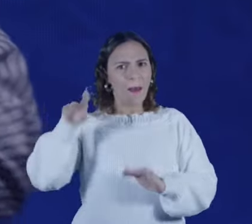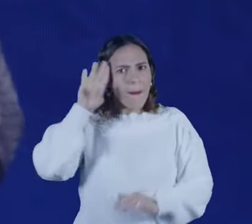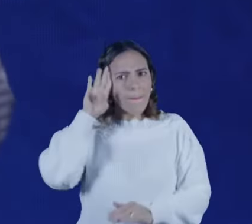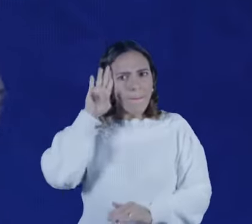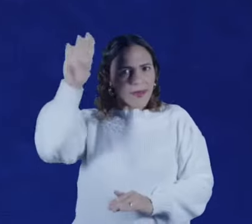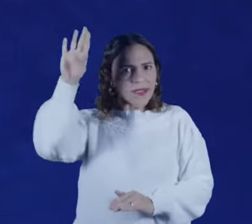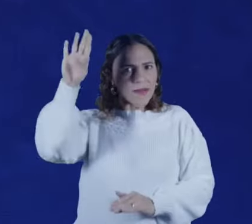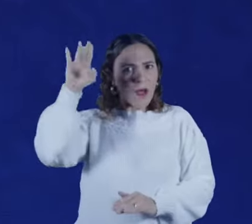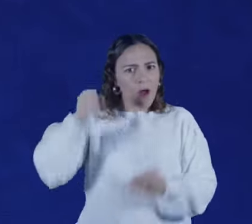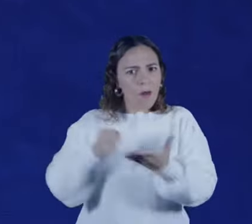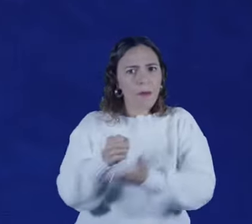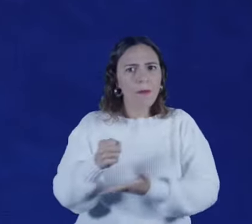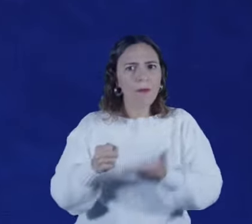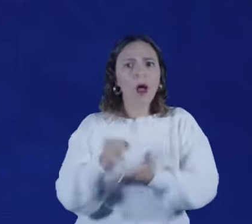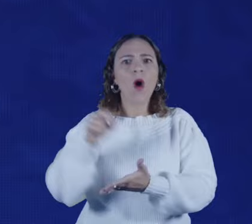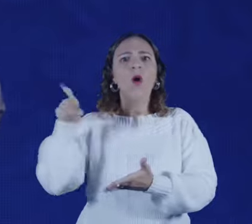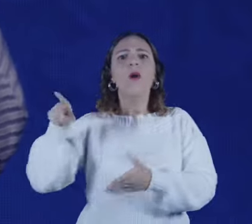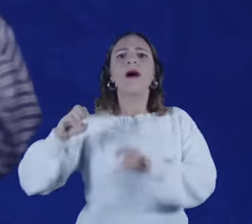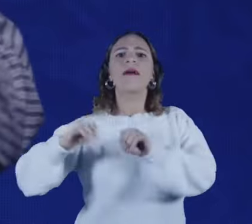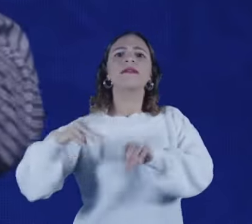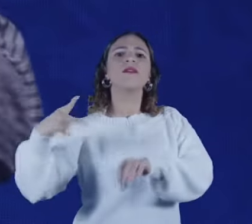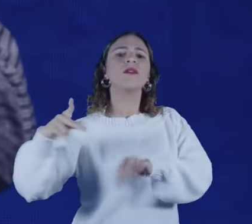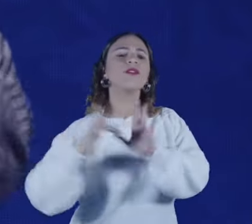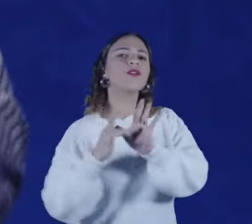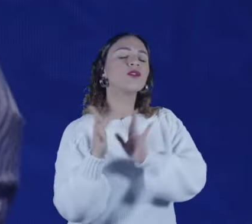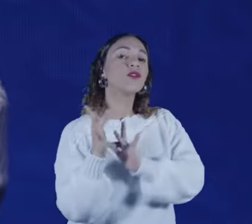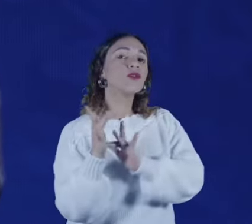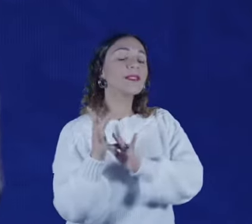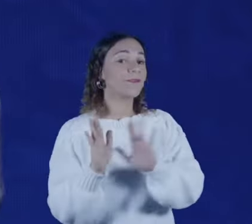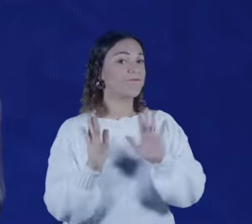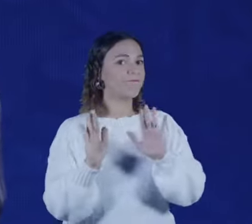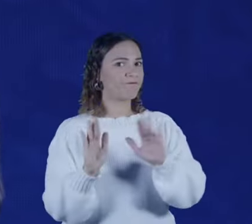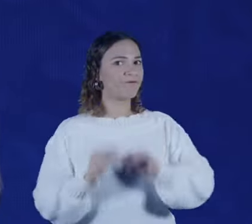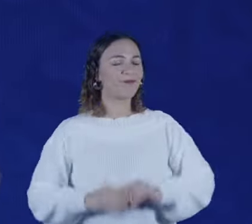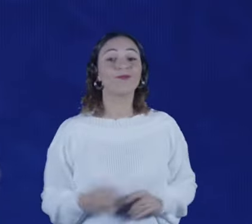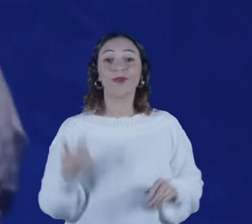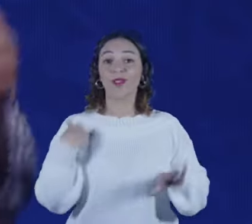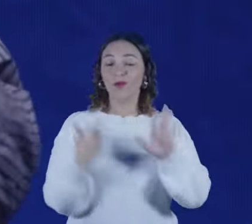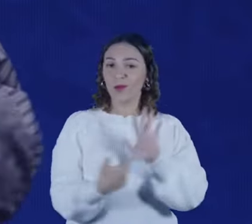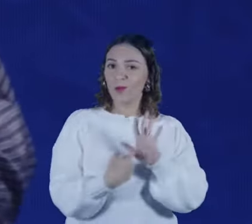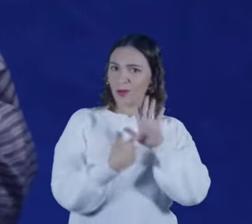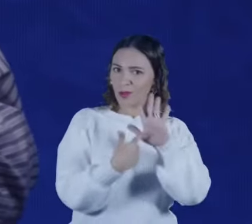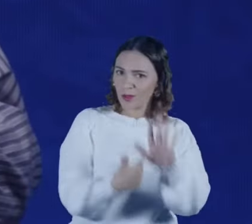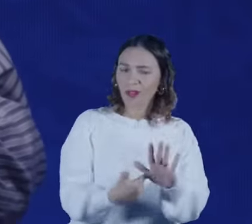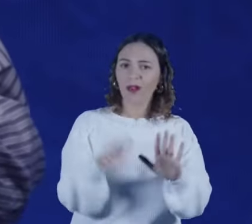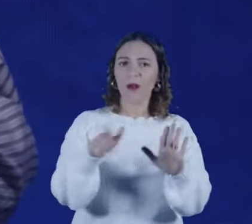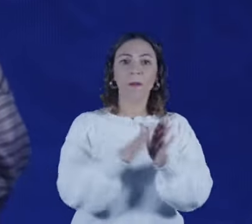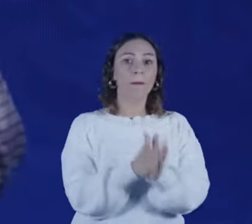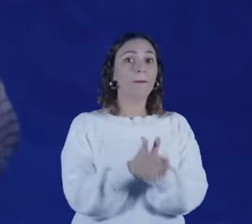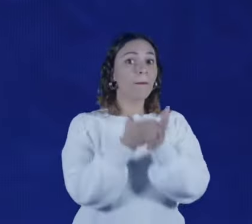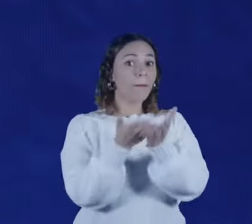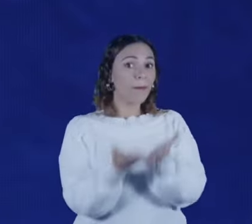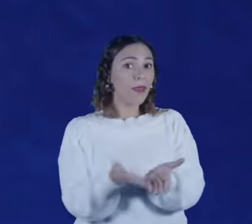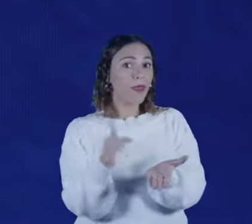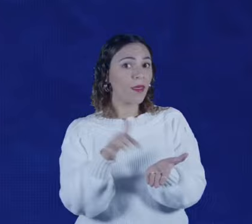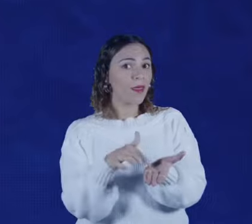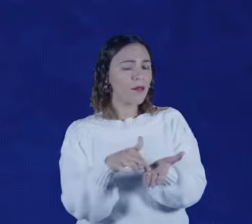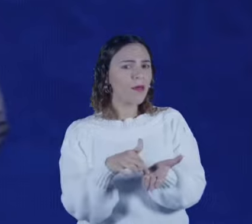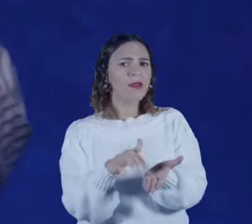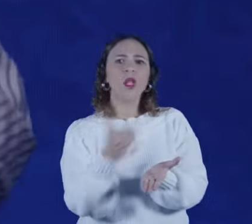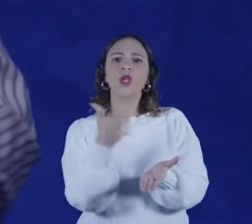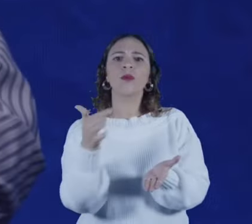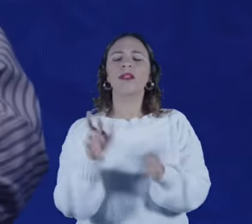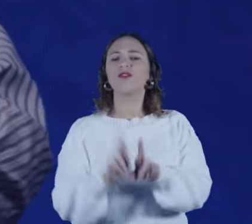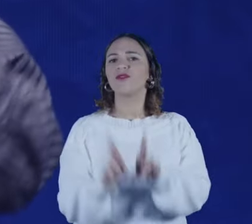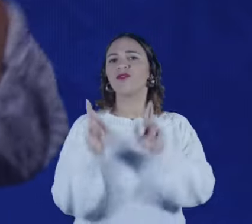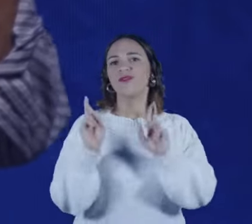o fundamento, ou é o seu ensino? Eu quero mostrar para vocês, queridos, que na Bíblia não existe